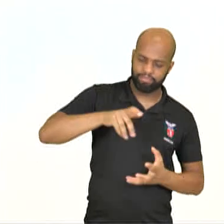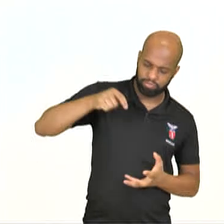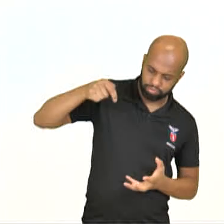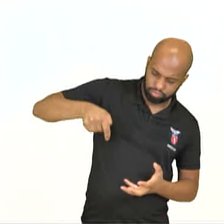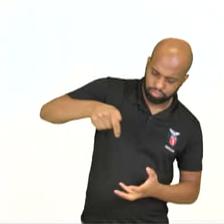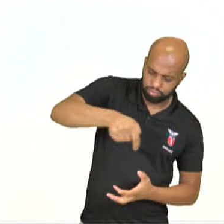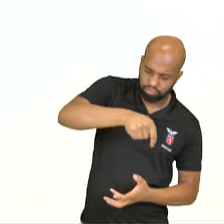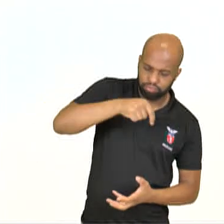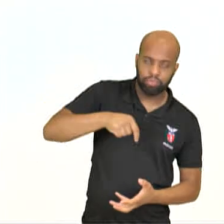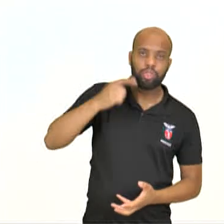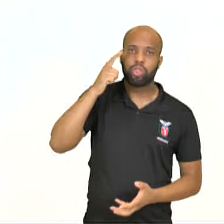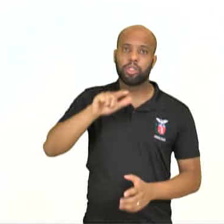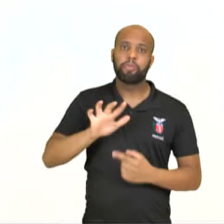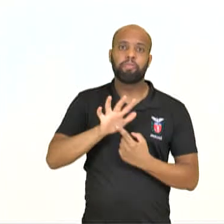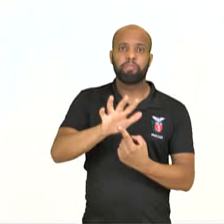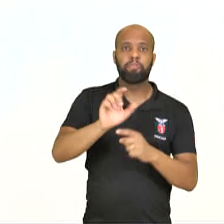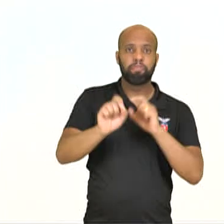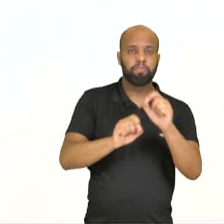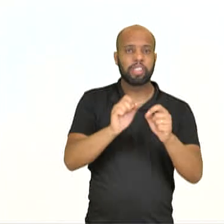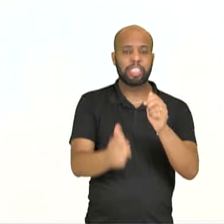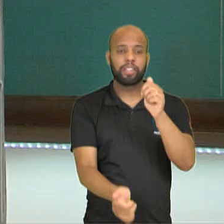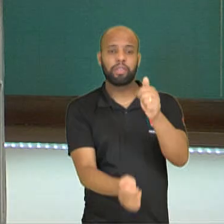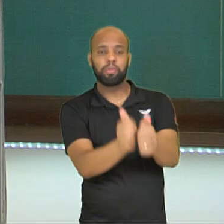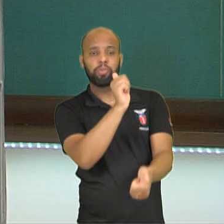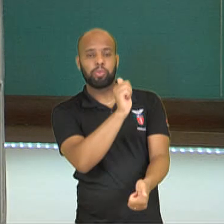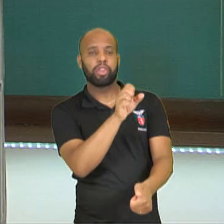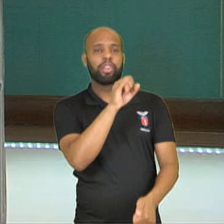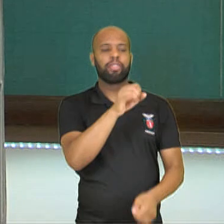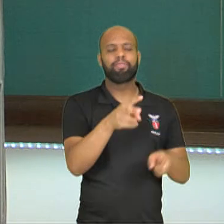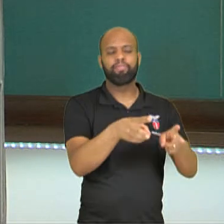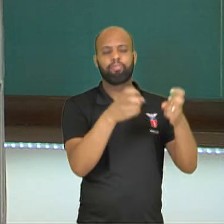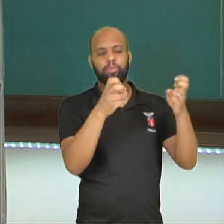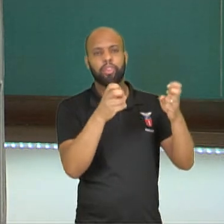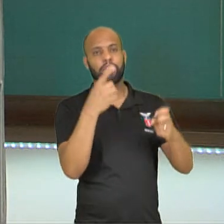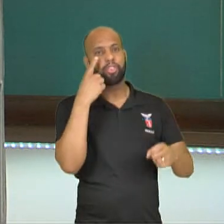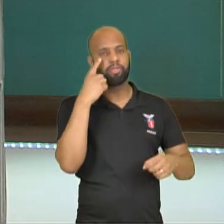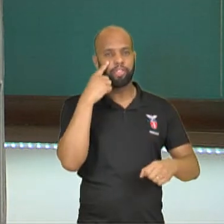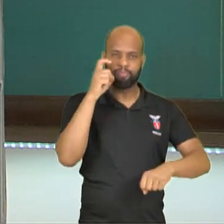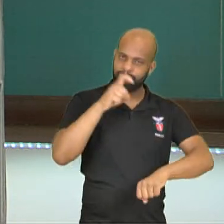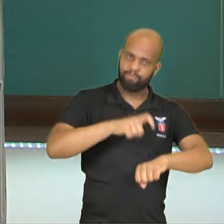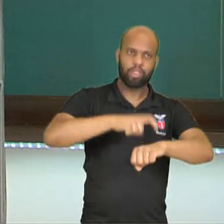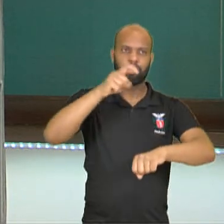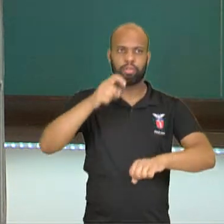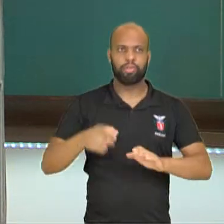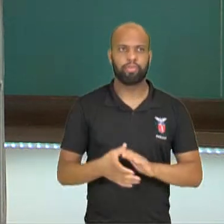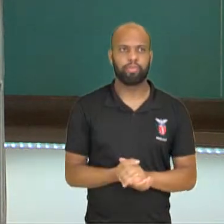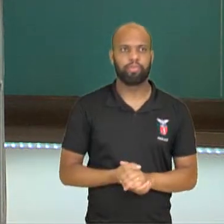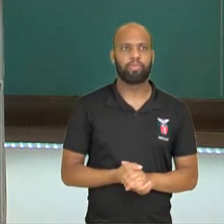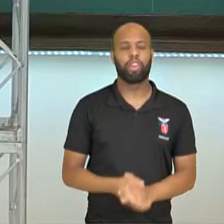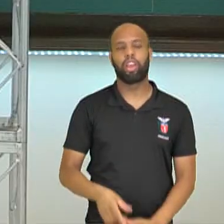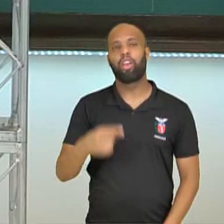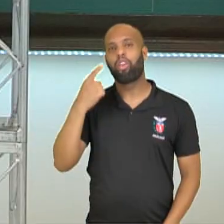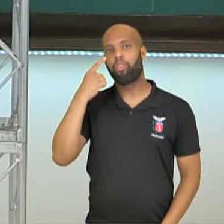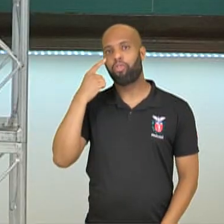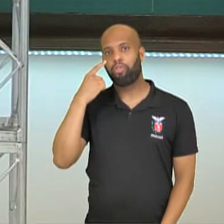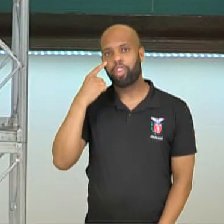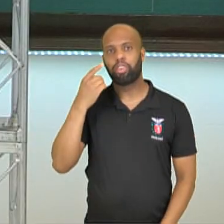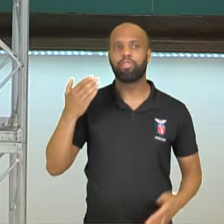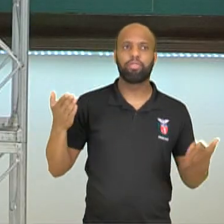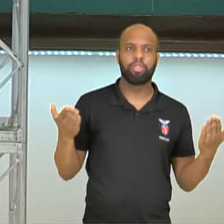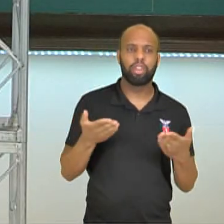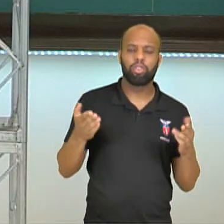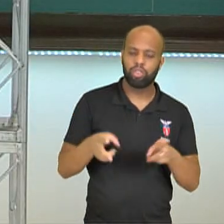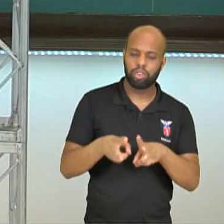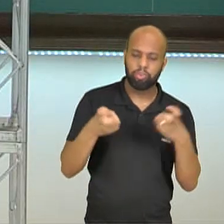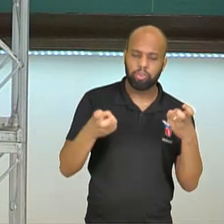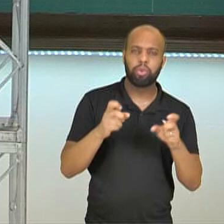E aí nós podemos destacar as transmissões esportivas quando realizadas ao vivo. E aqui a gente vai perceber também que